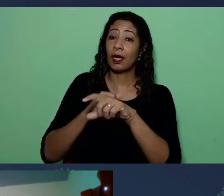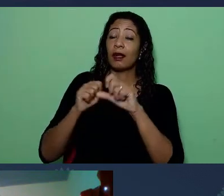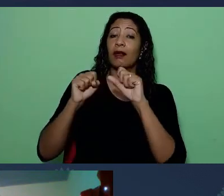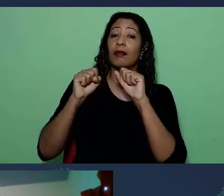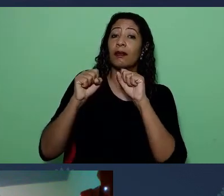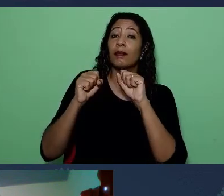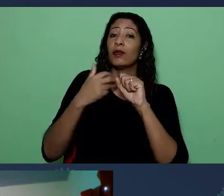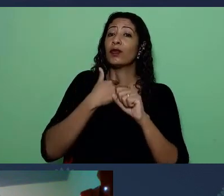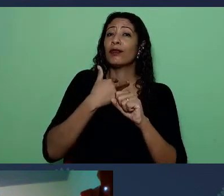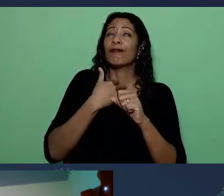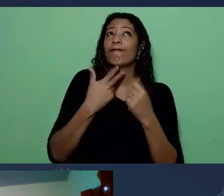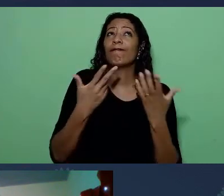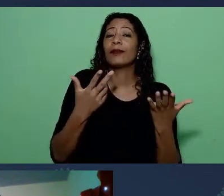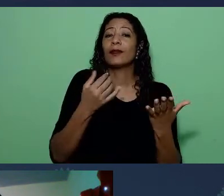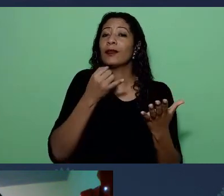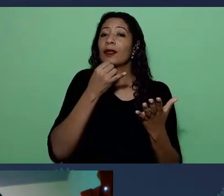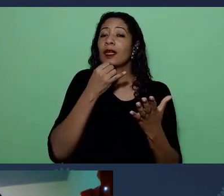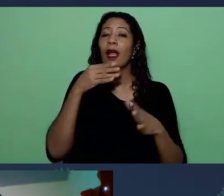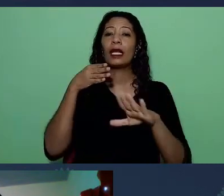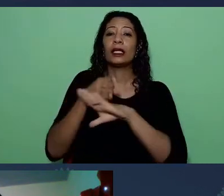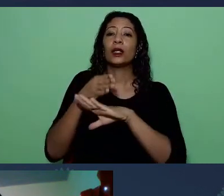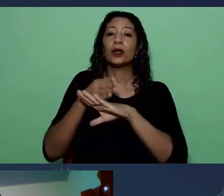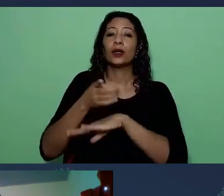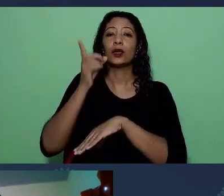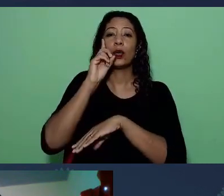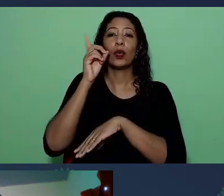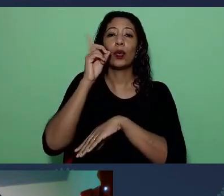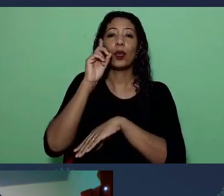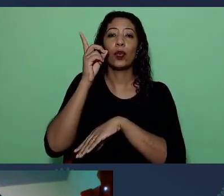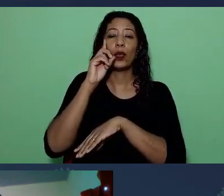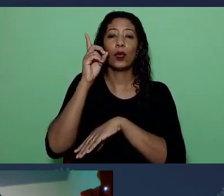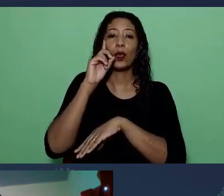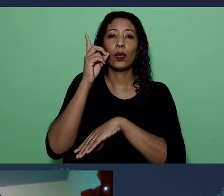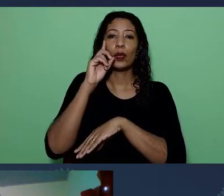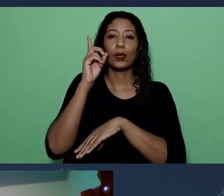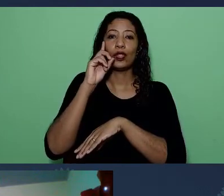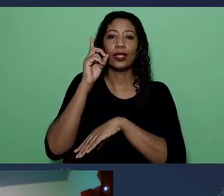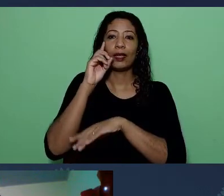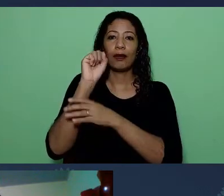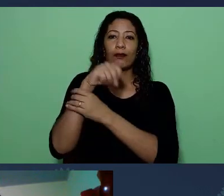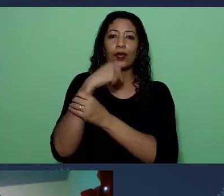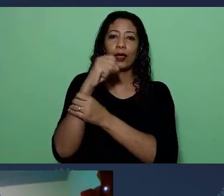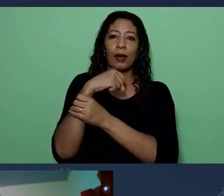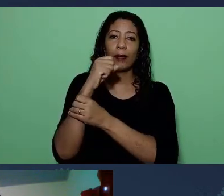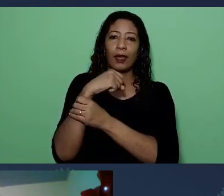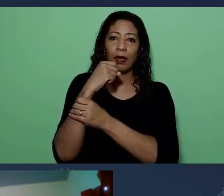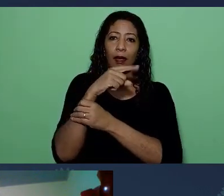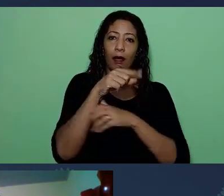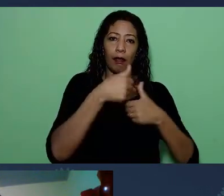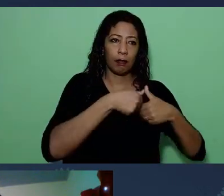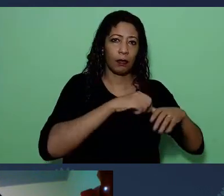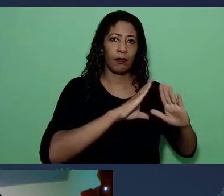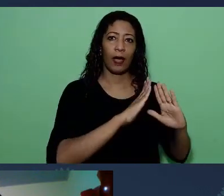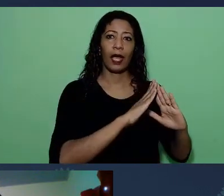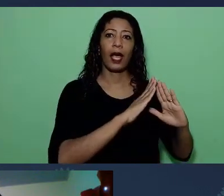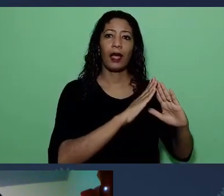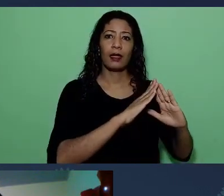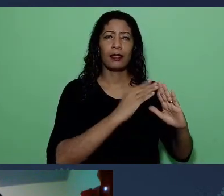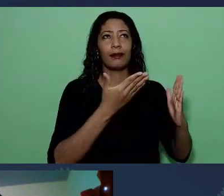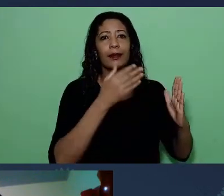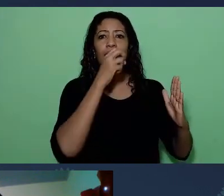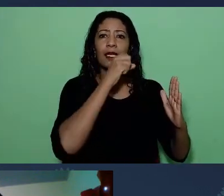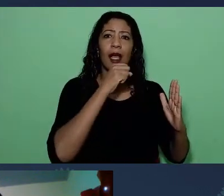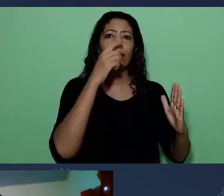ela não tem como ela ir todo dia nas sessões com vocês. Ela vai ficar em casa alguns dias, o final de semana,